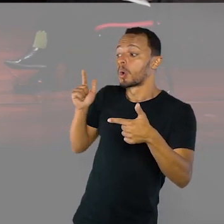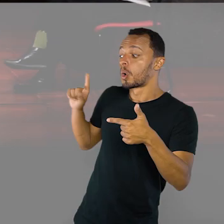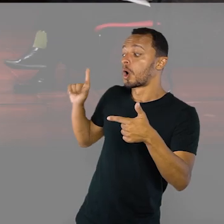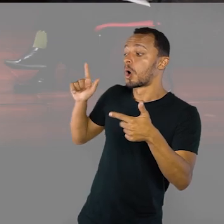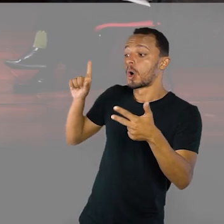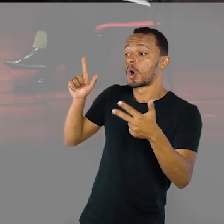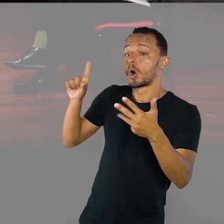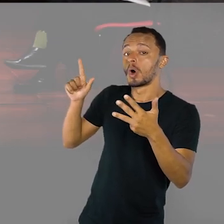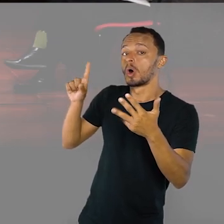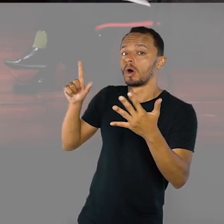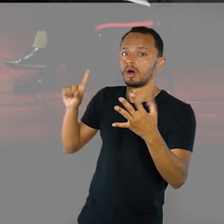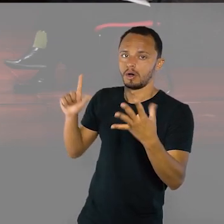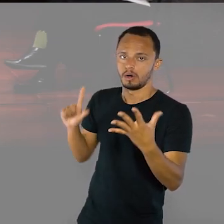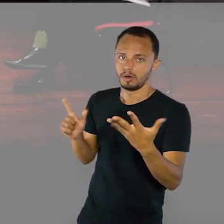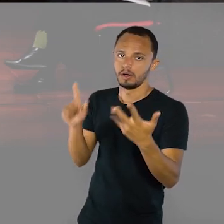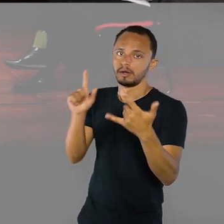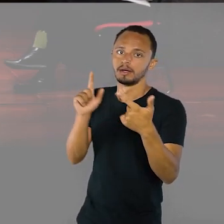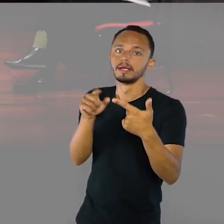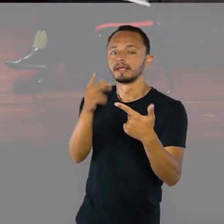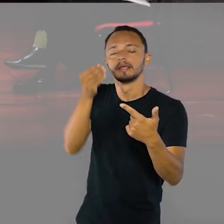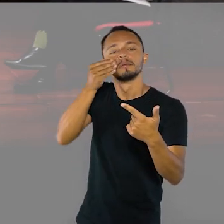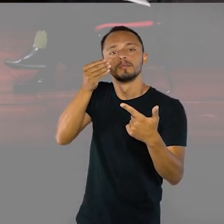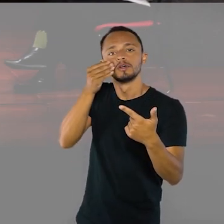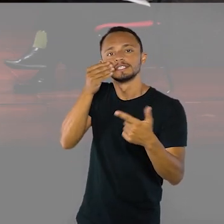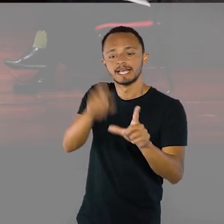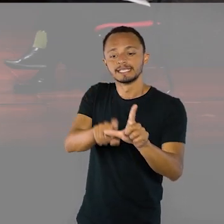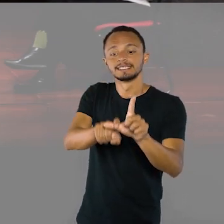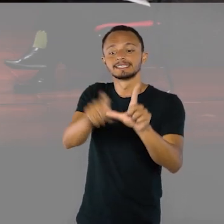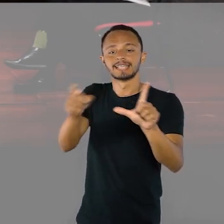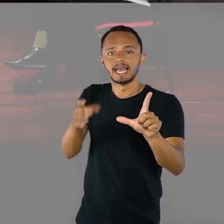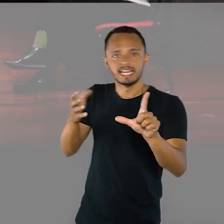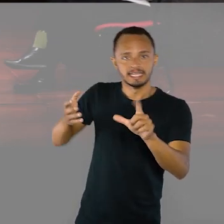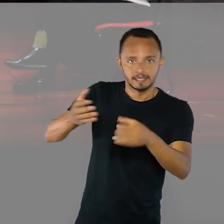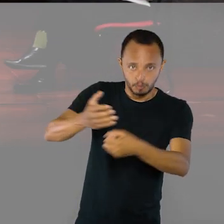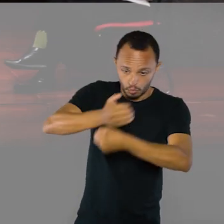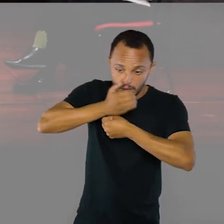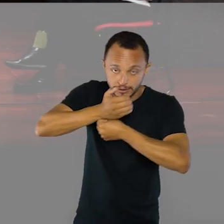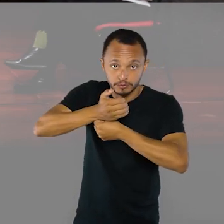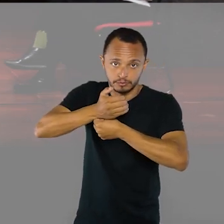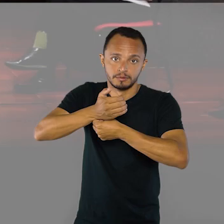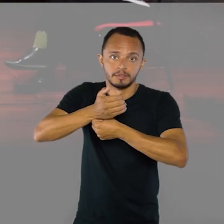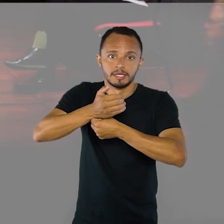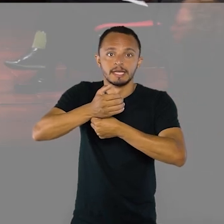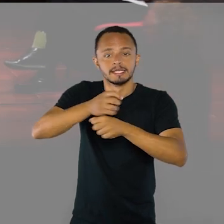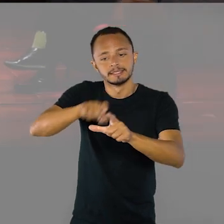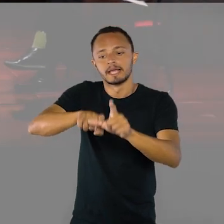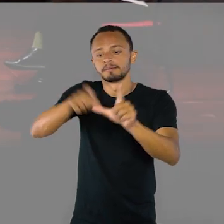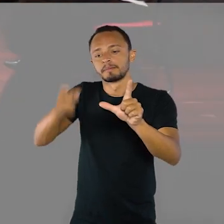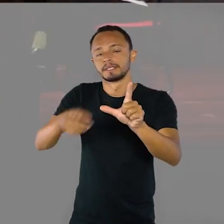interessa pensar nesse sequestro da independência que nós vivemos.